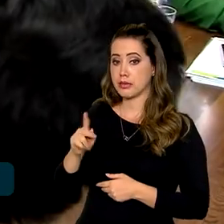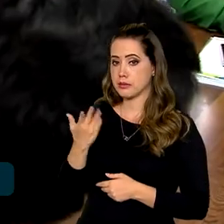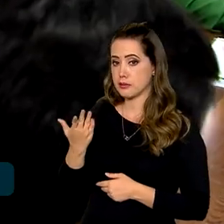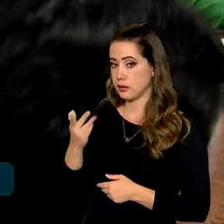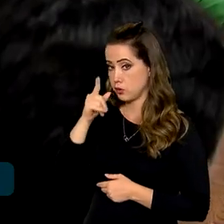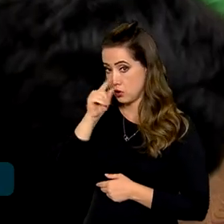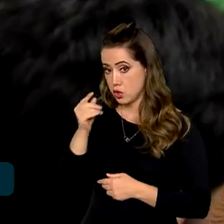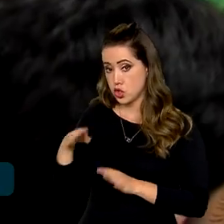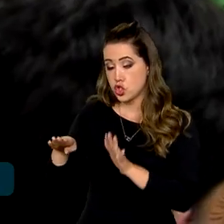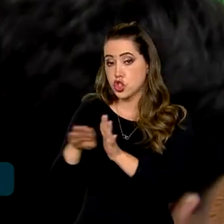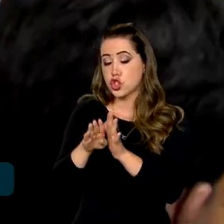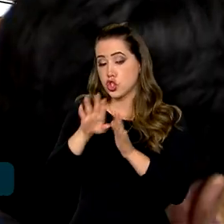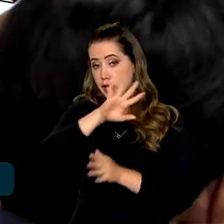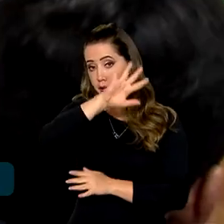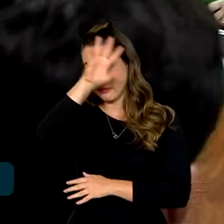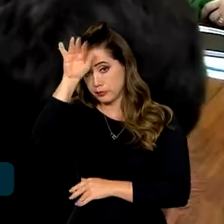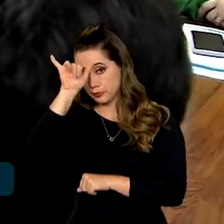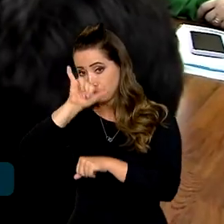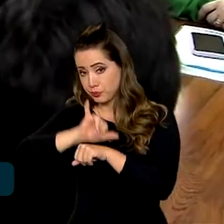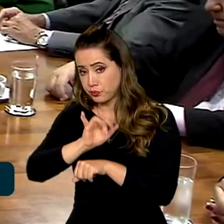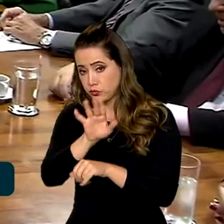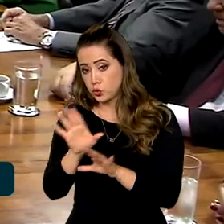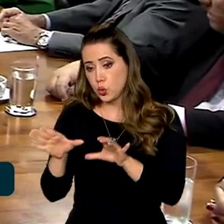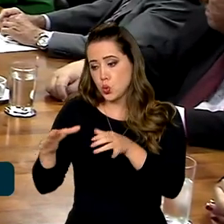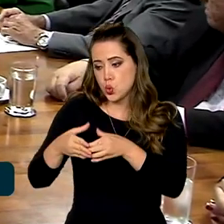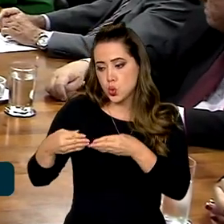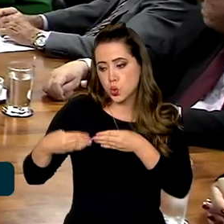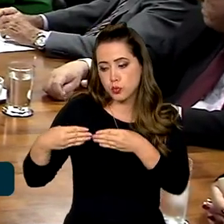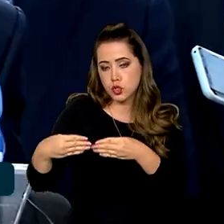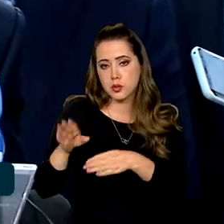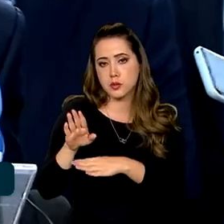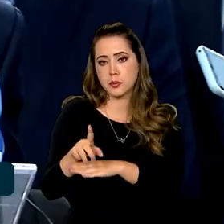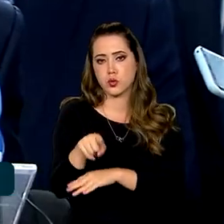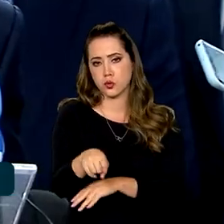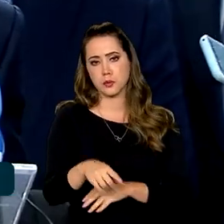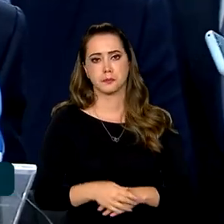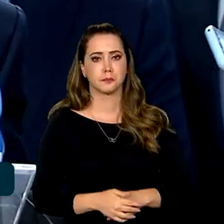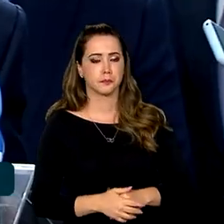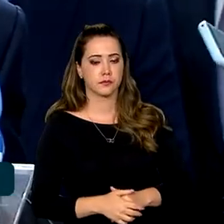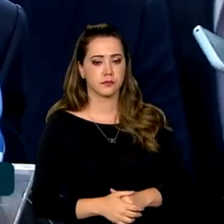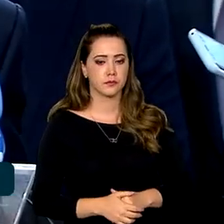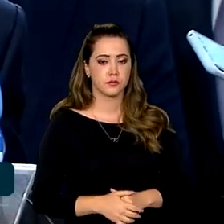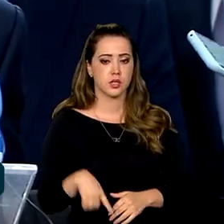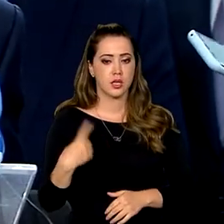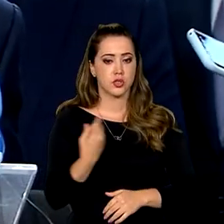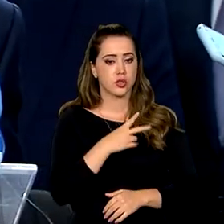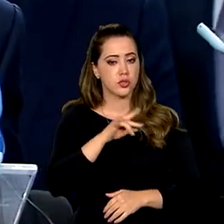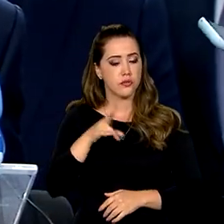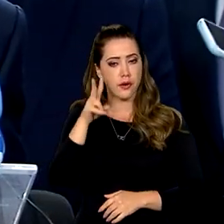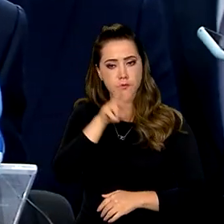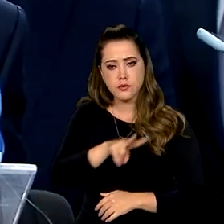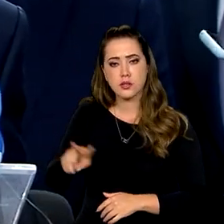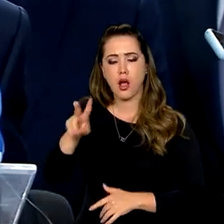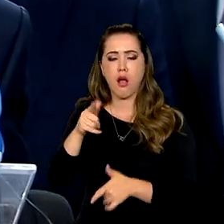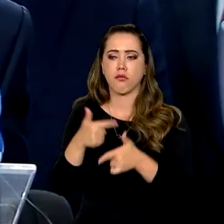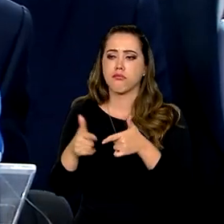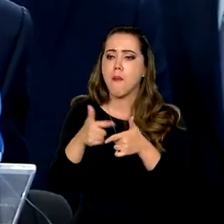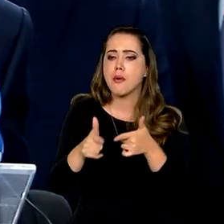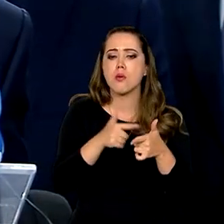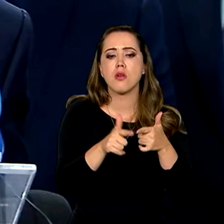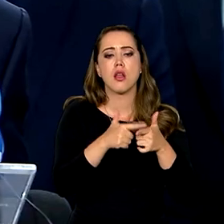Alckmin desembarca em Manaus com uma comitiva de ministros. Vamos ver em loco problemas